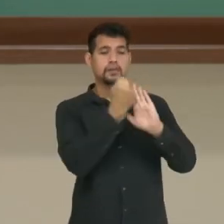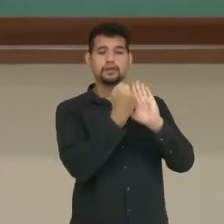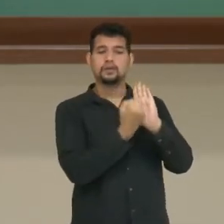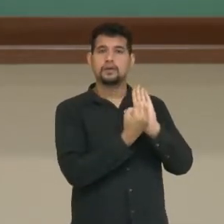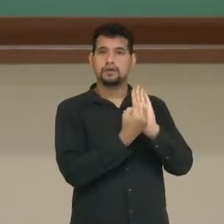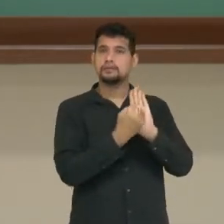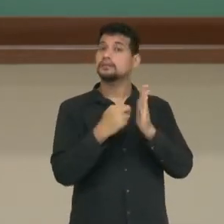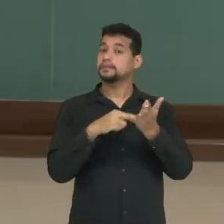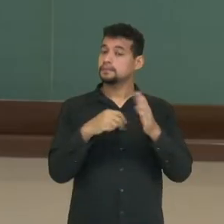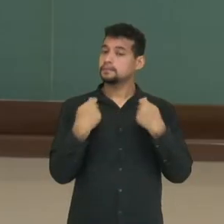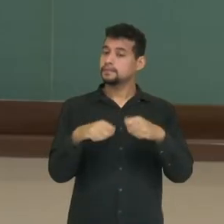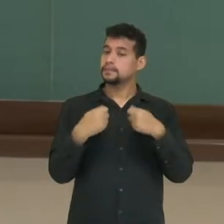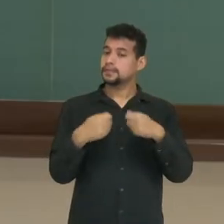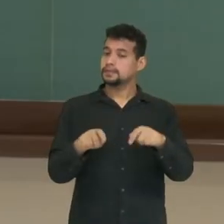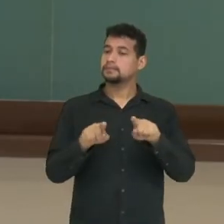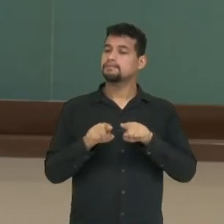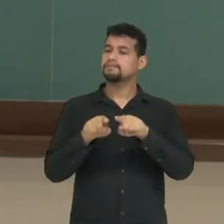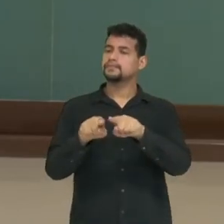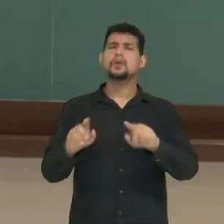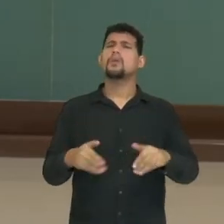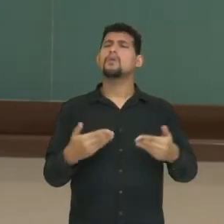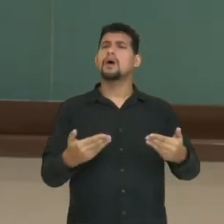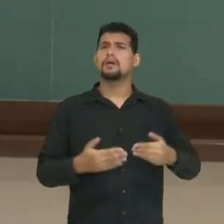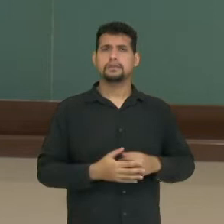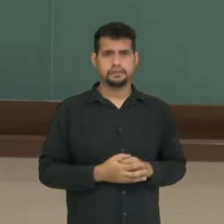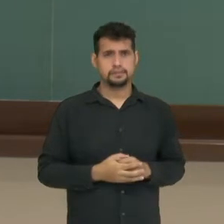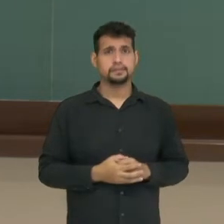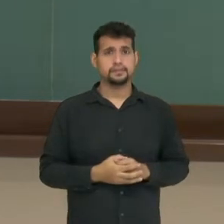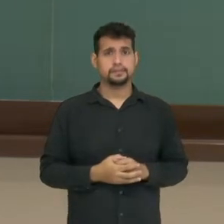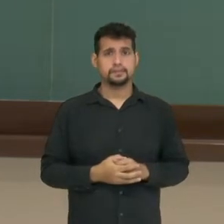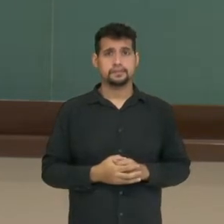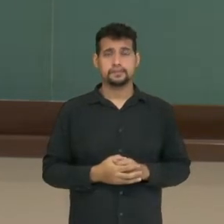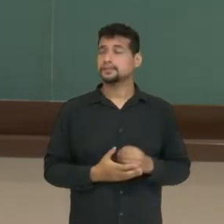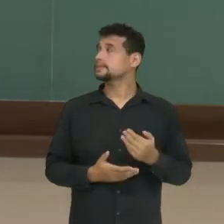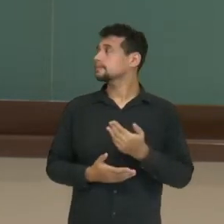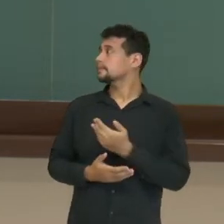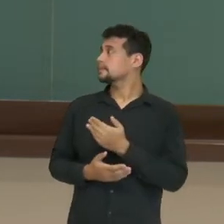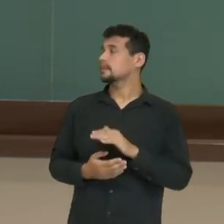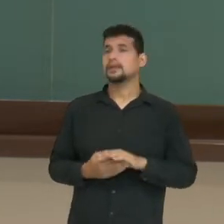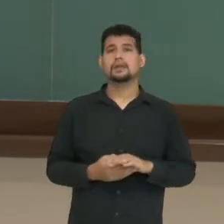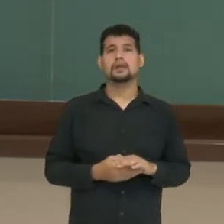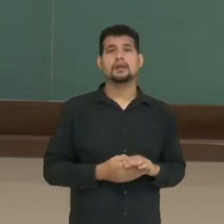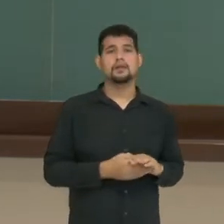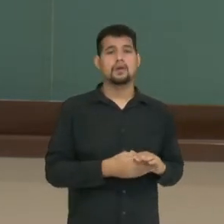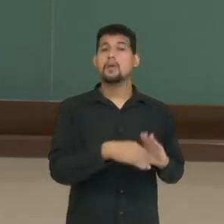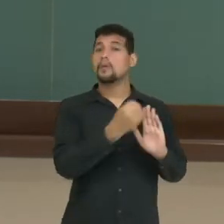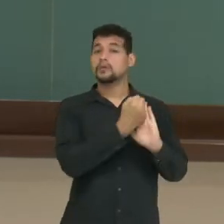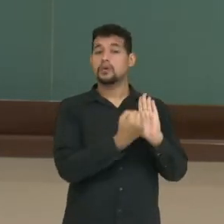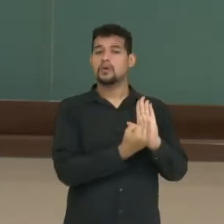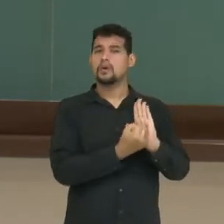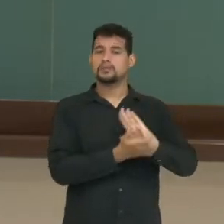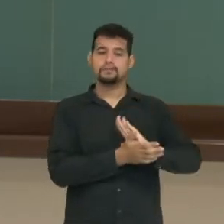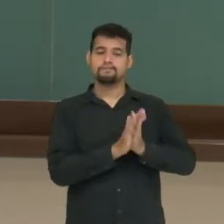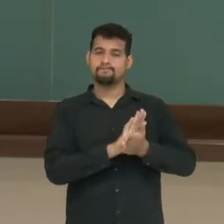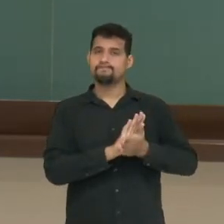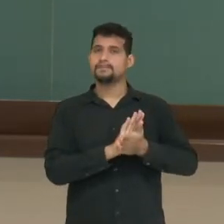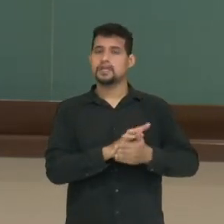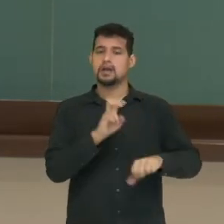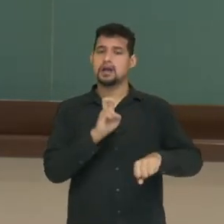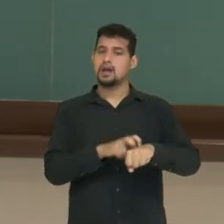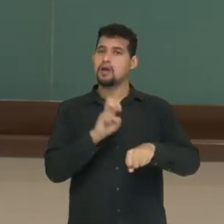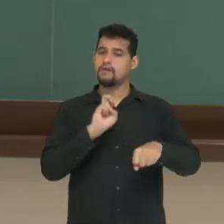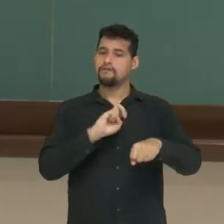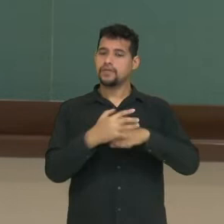sejam seguidos. Quais protocolos? Ó, ele diz aqui, protocolo contra a Covid-19, né?